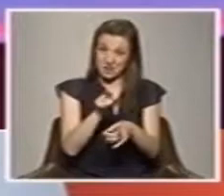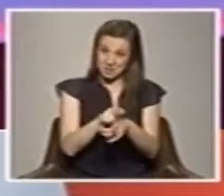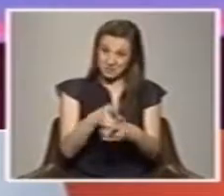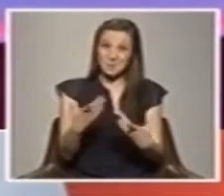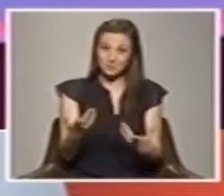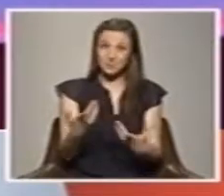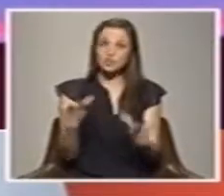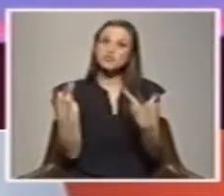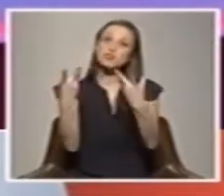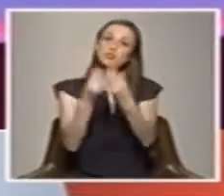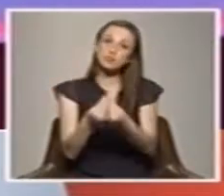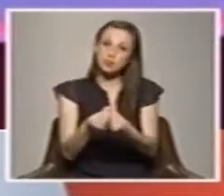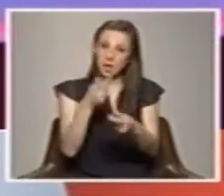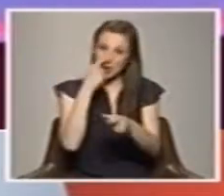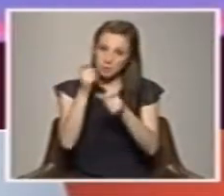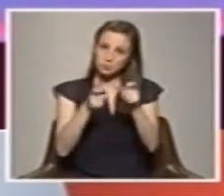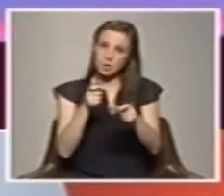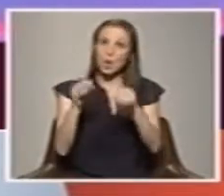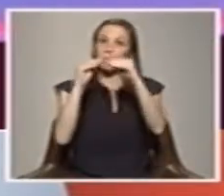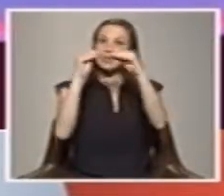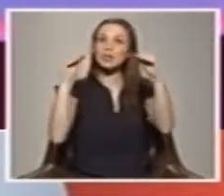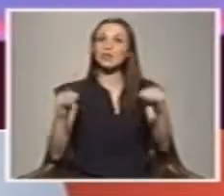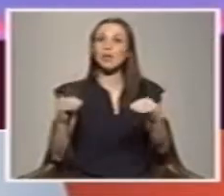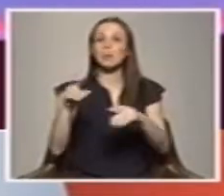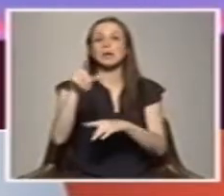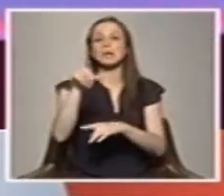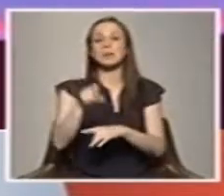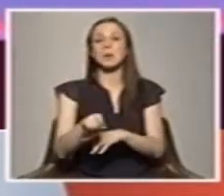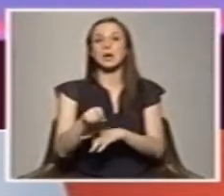juntar-nos a outros em plataformas